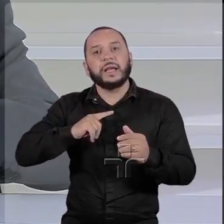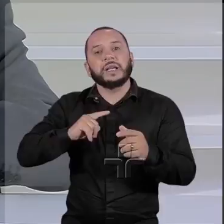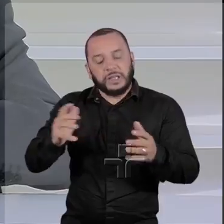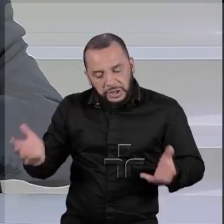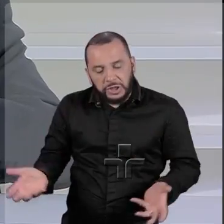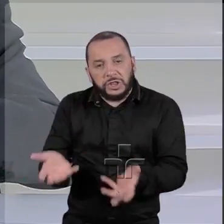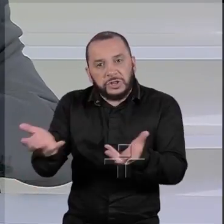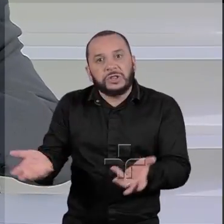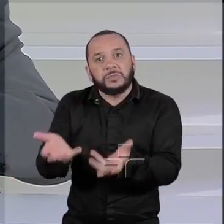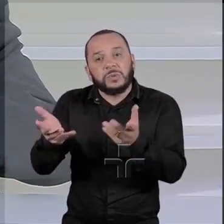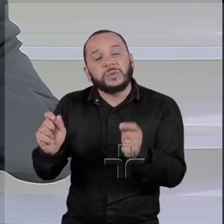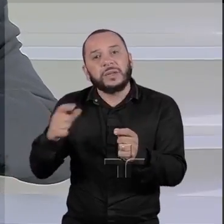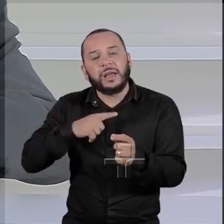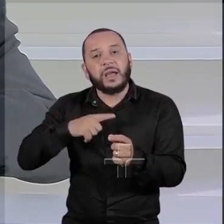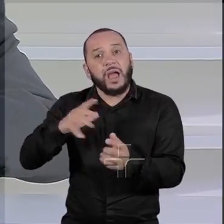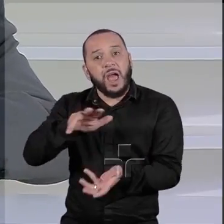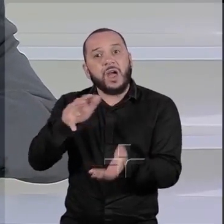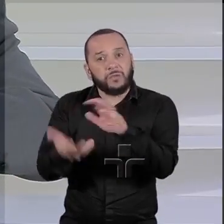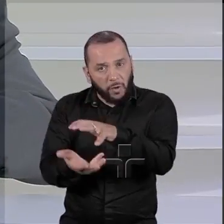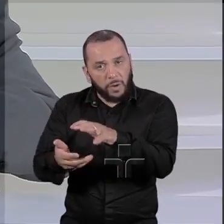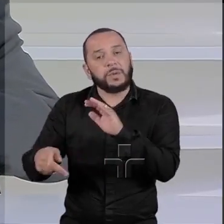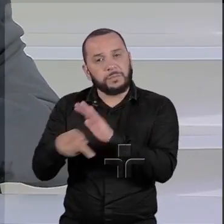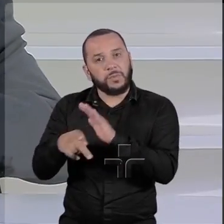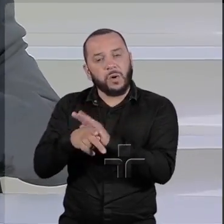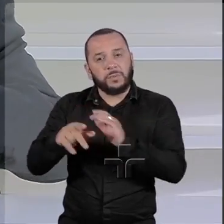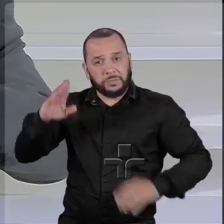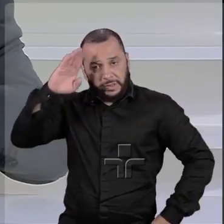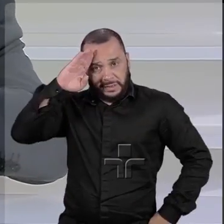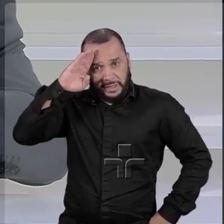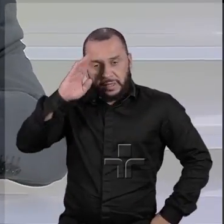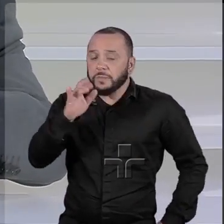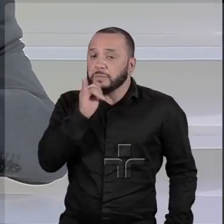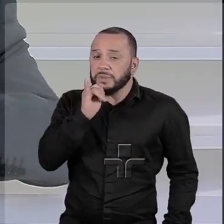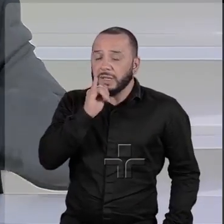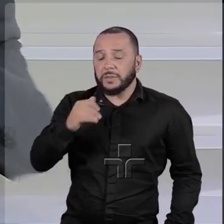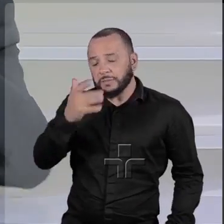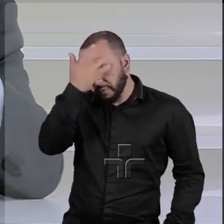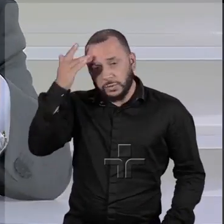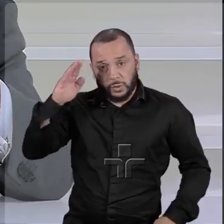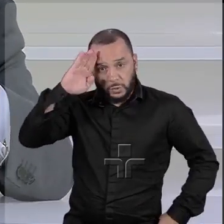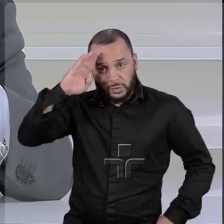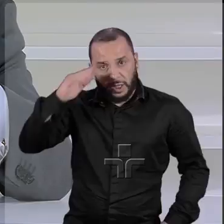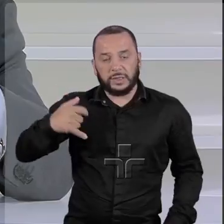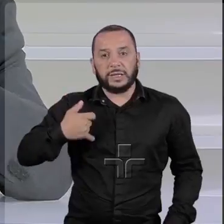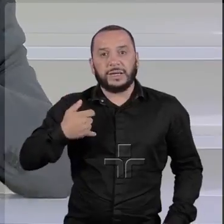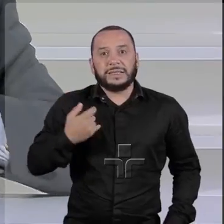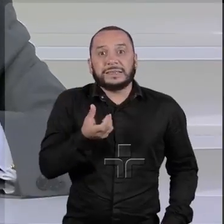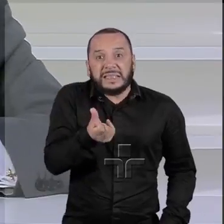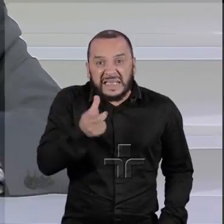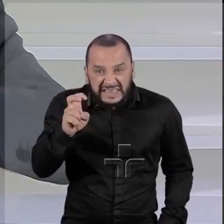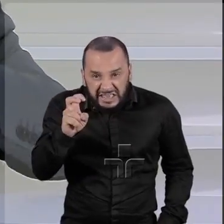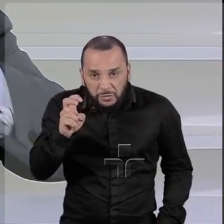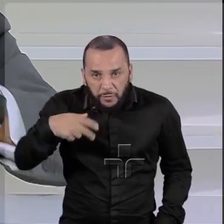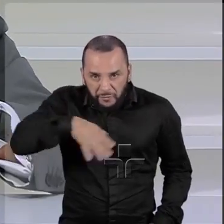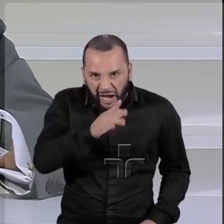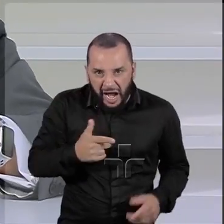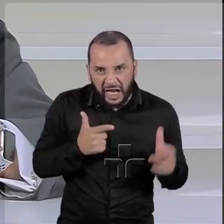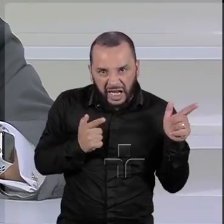Por quê? Não é possível imaginar um soldado de 65 anos indo para o campo de batalha, nem